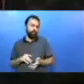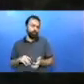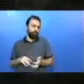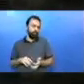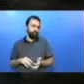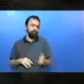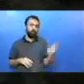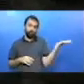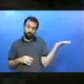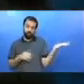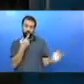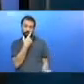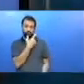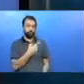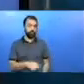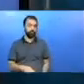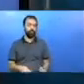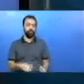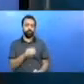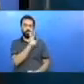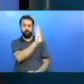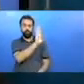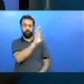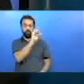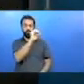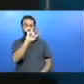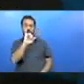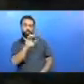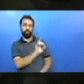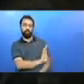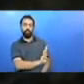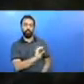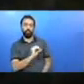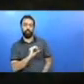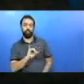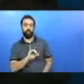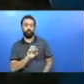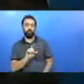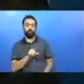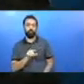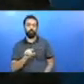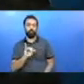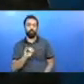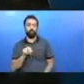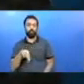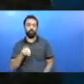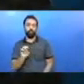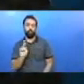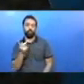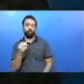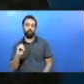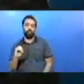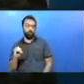ver? Olhem. Aqui tem as palavras boi e boizinho. Todas elas, nessas duas palavras, representam a